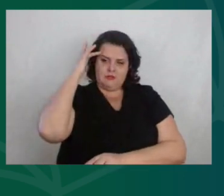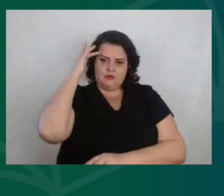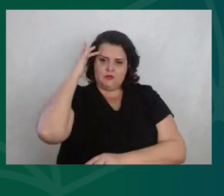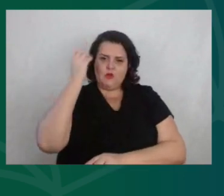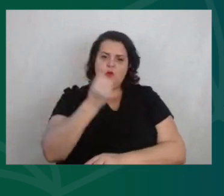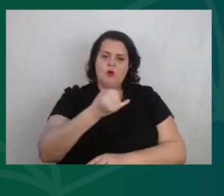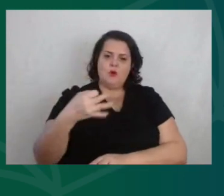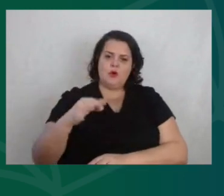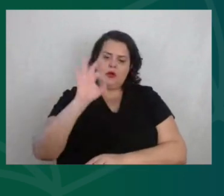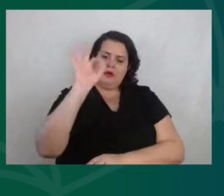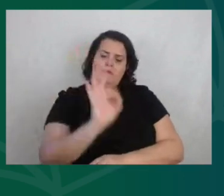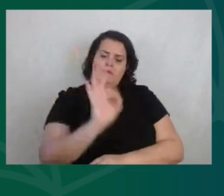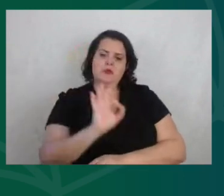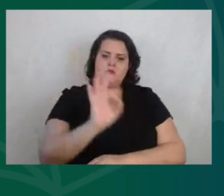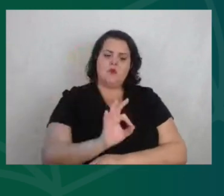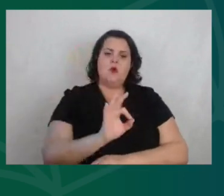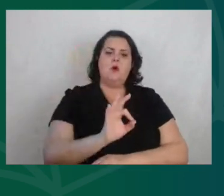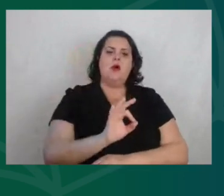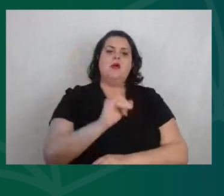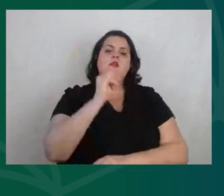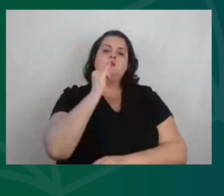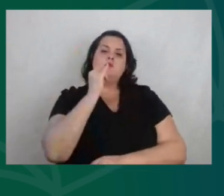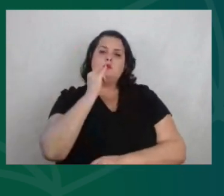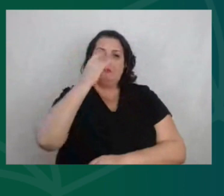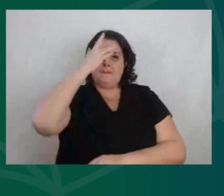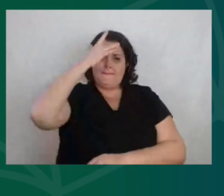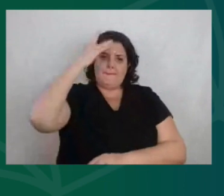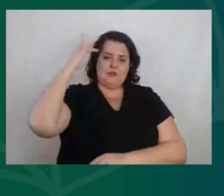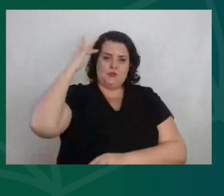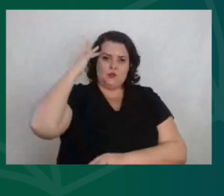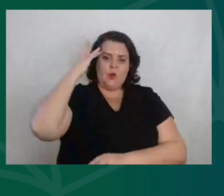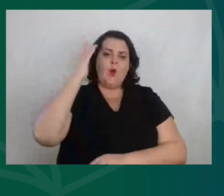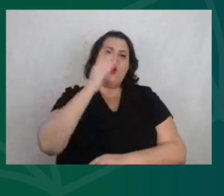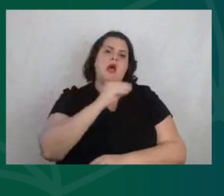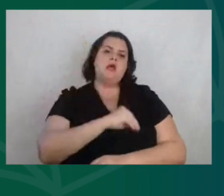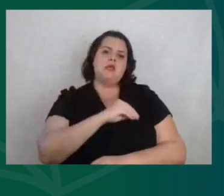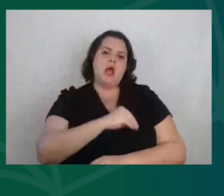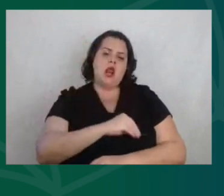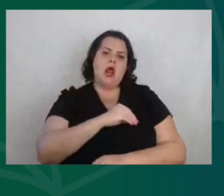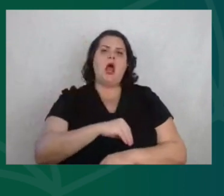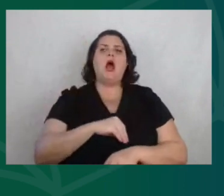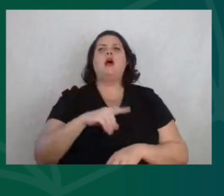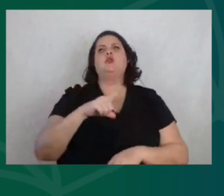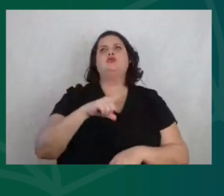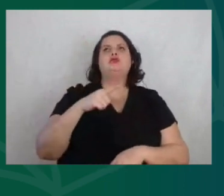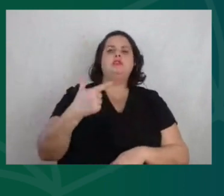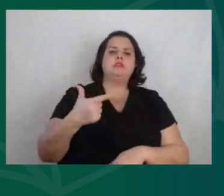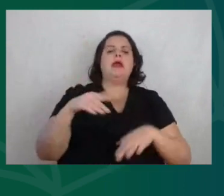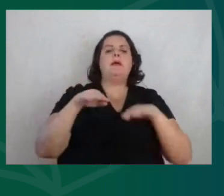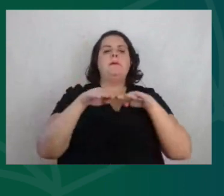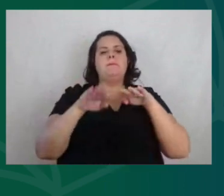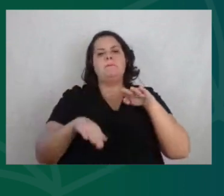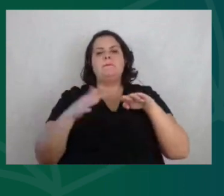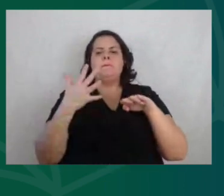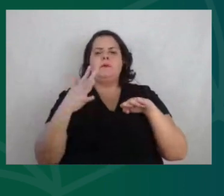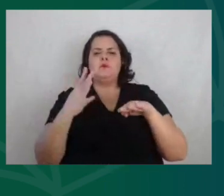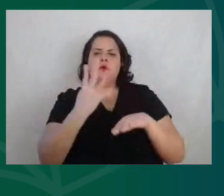renda inferior a 1/4 do salário mínimo, né? Então, por pessoa, em torno de